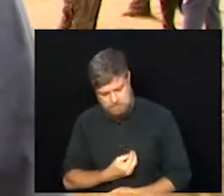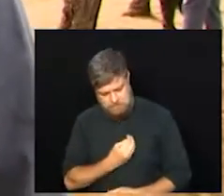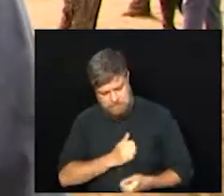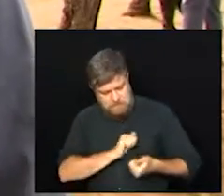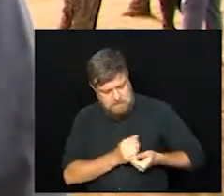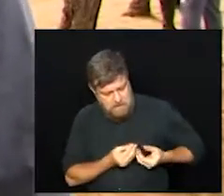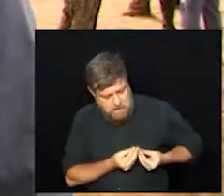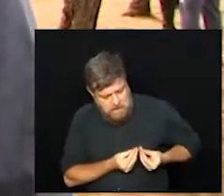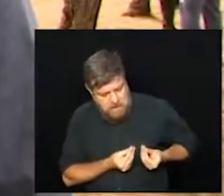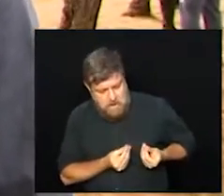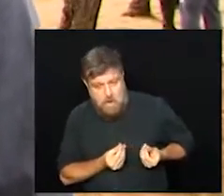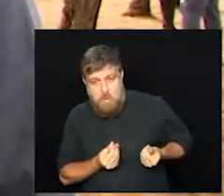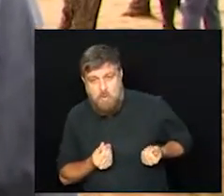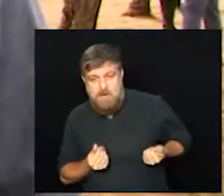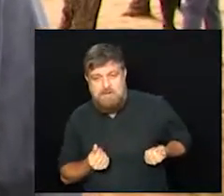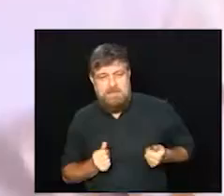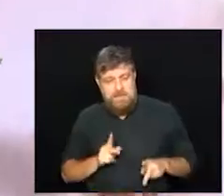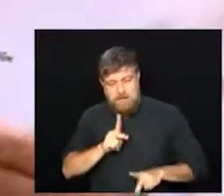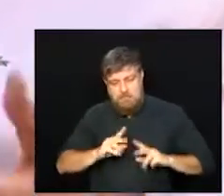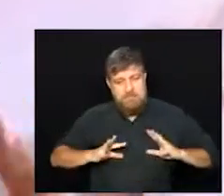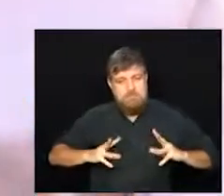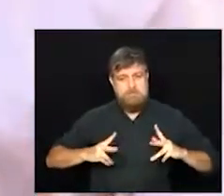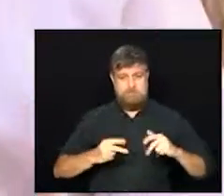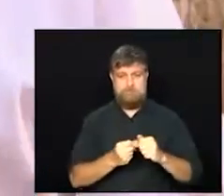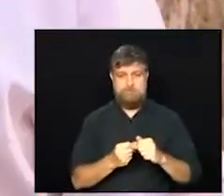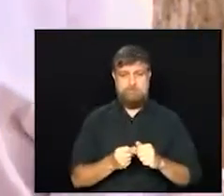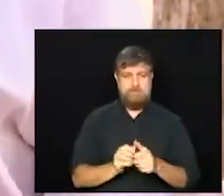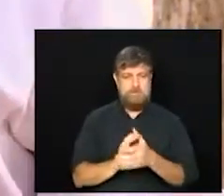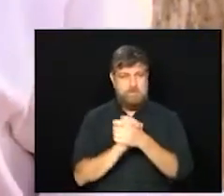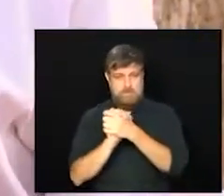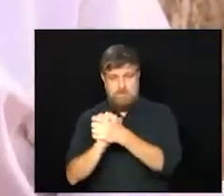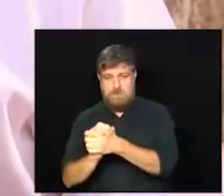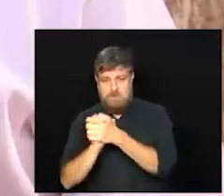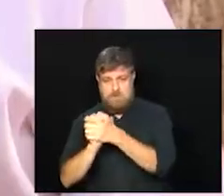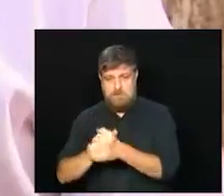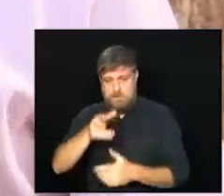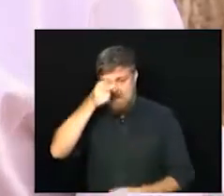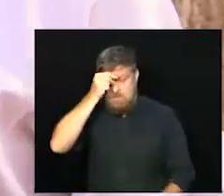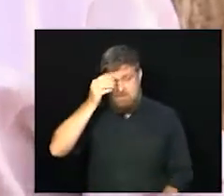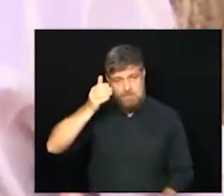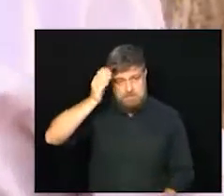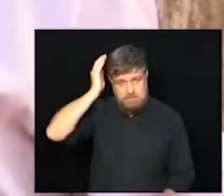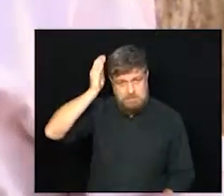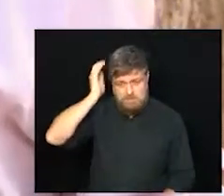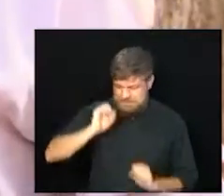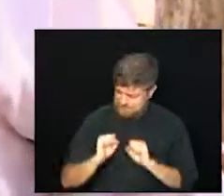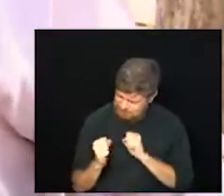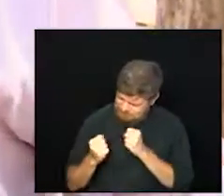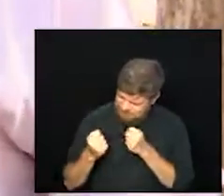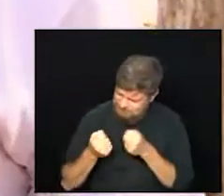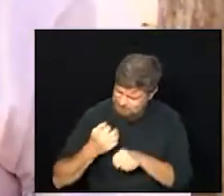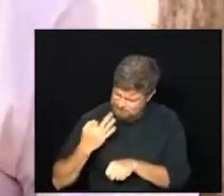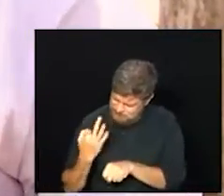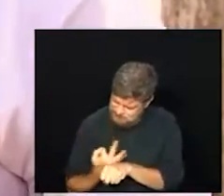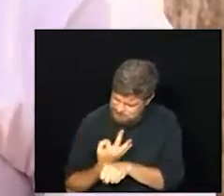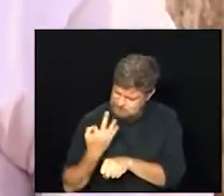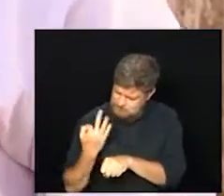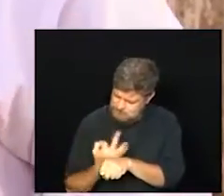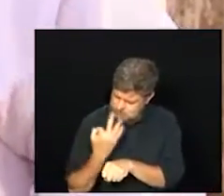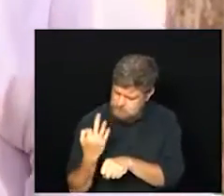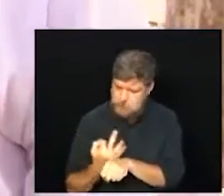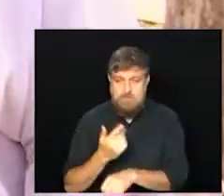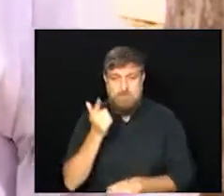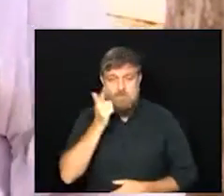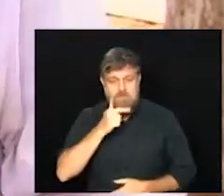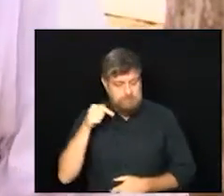do lazer para toda essa região. Vou cumprimentar o prefeito Dário Saad, que não mediu esforços no sentido de trazer